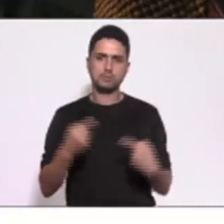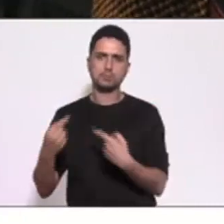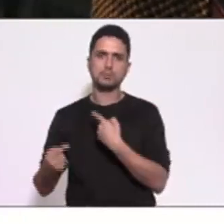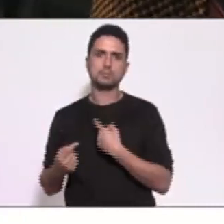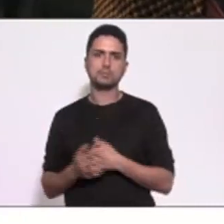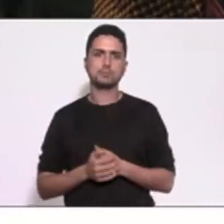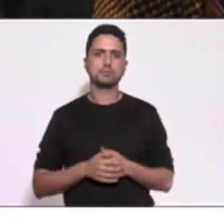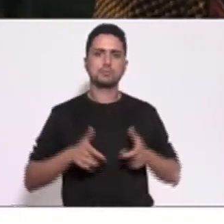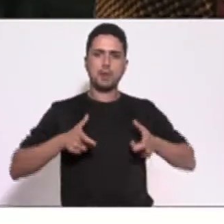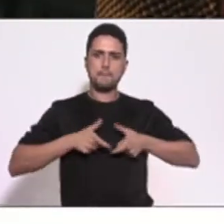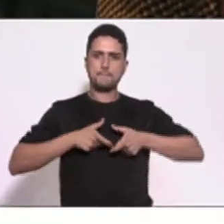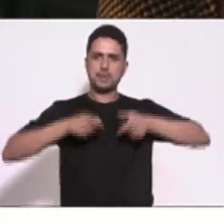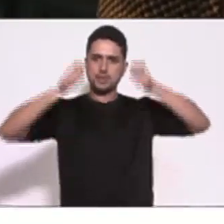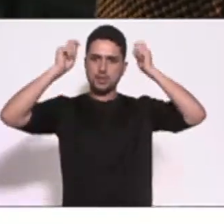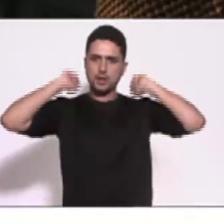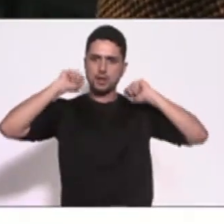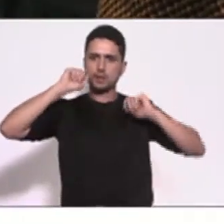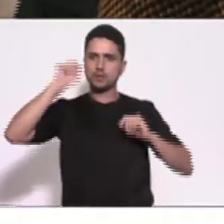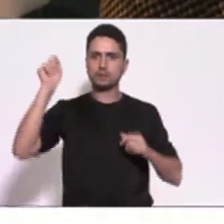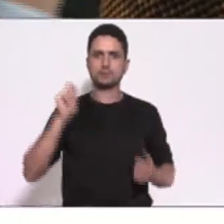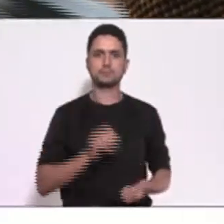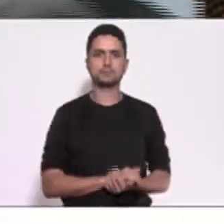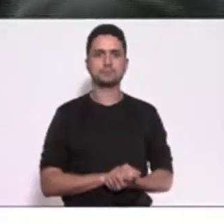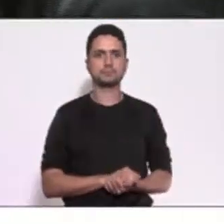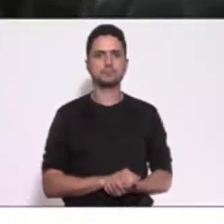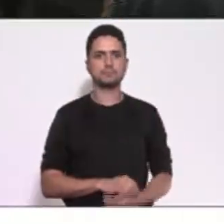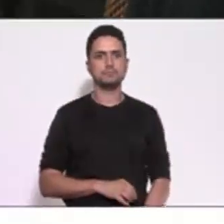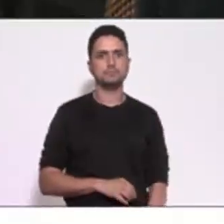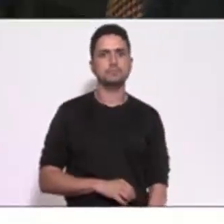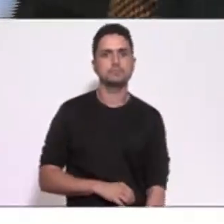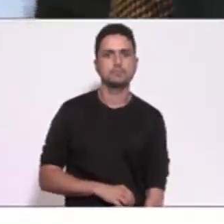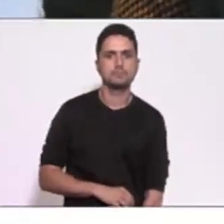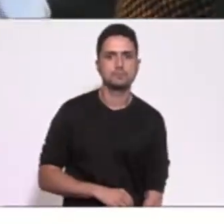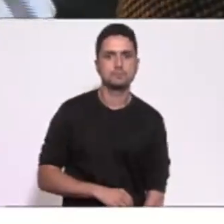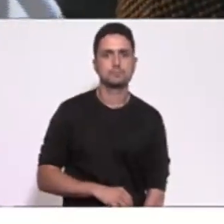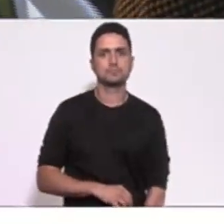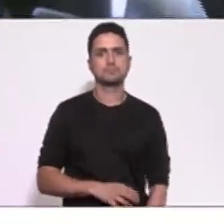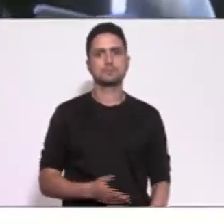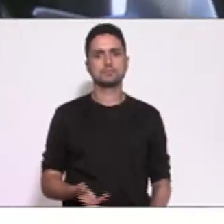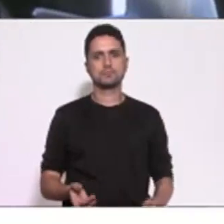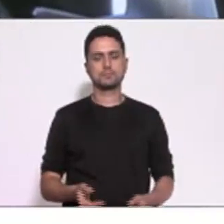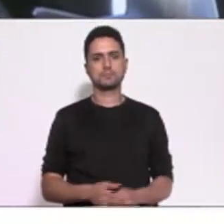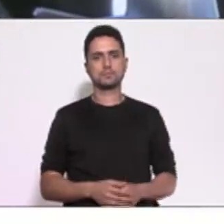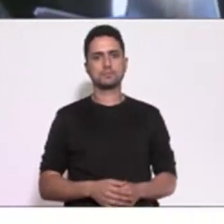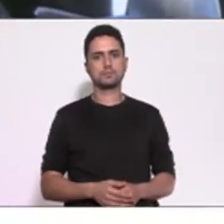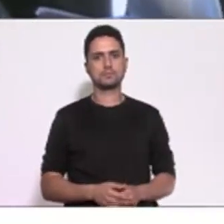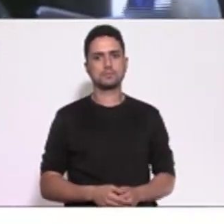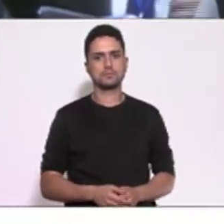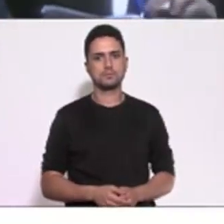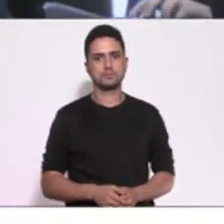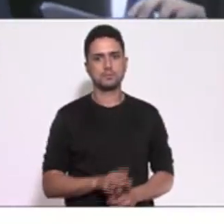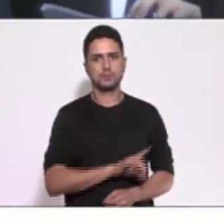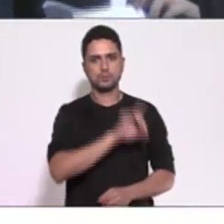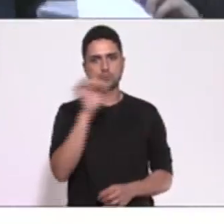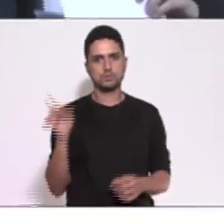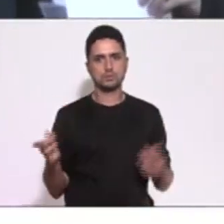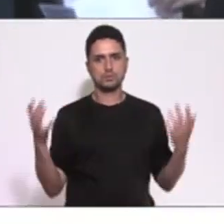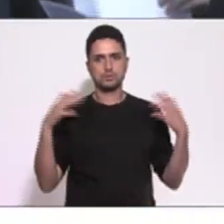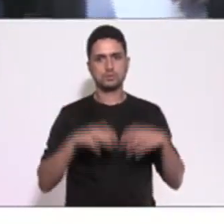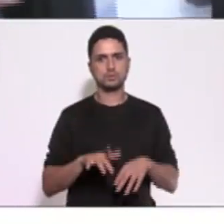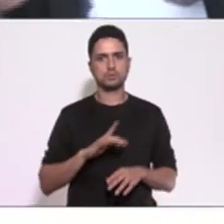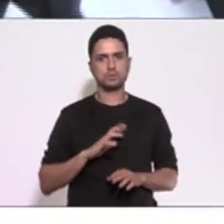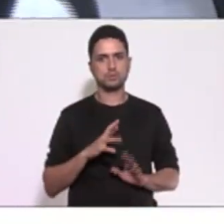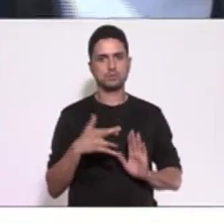dessa importante e imprescindível homenagem. Obrigada. Incluído na ordem do dia, de acordo com o parágrafo 3º do artigo 47 do Regimento